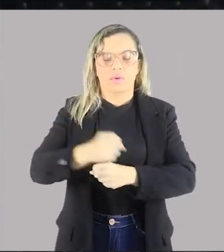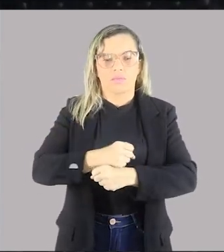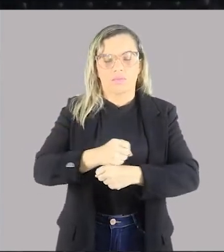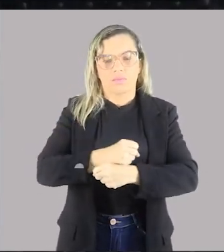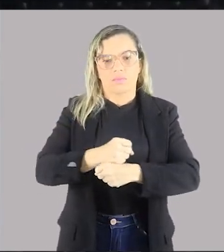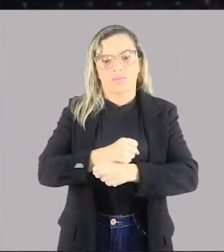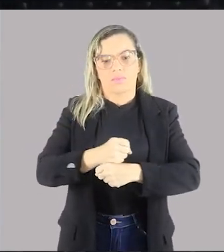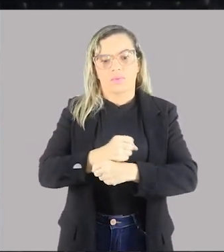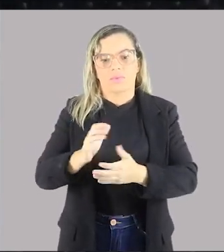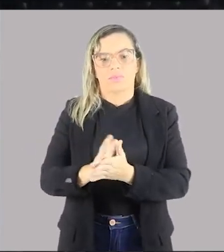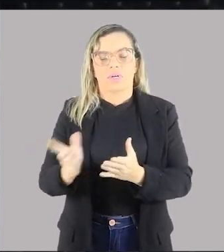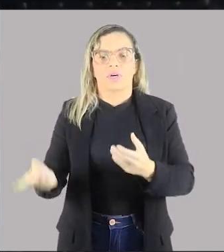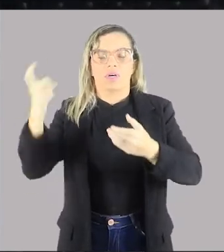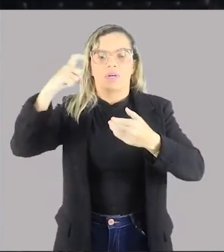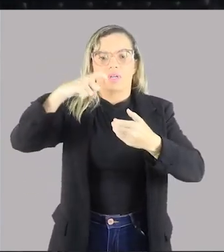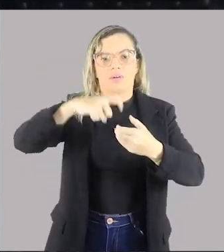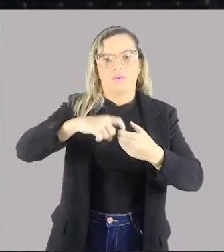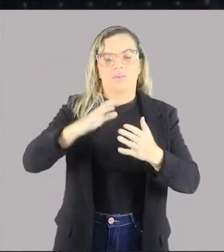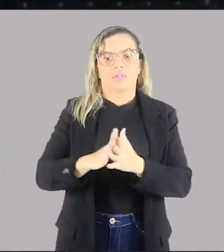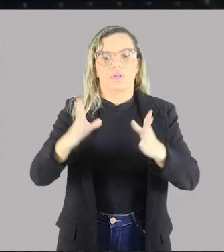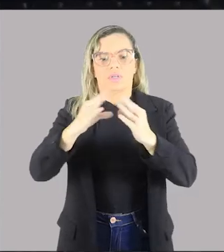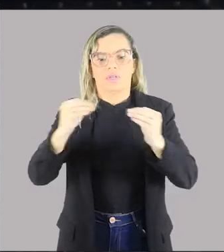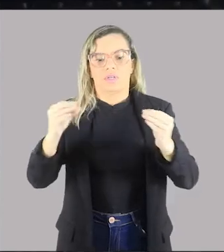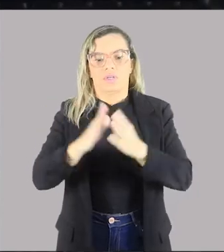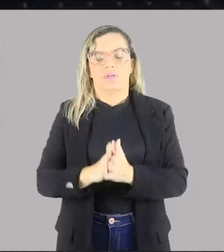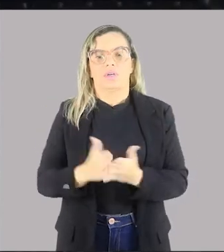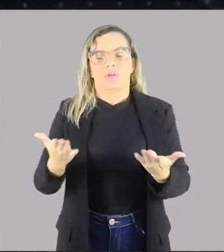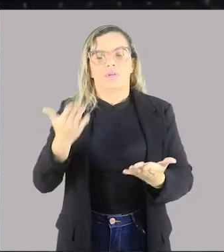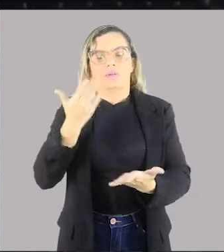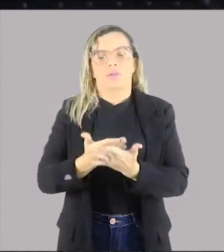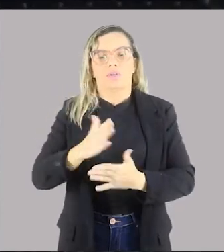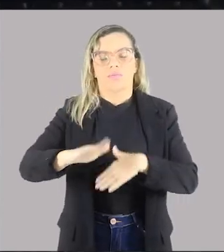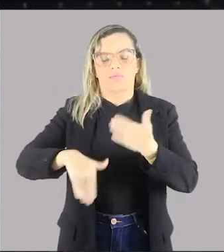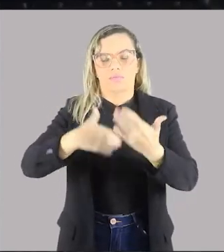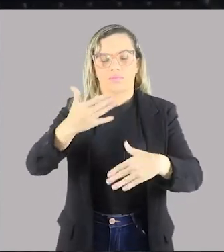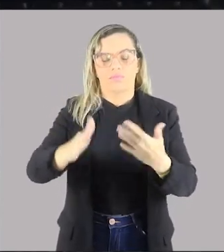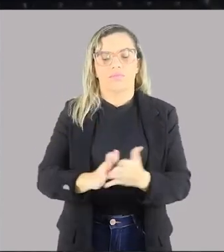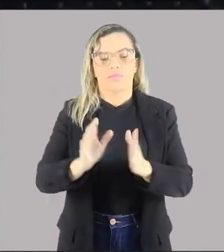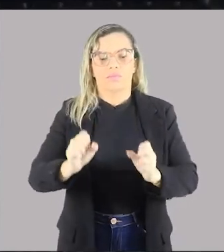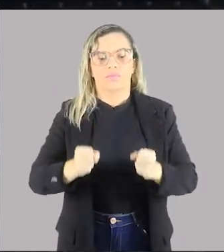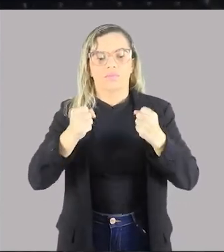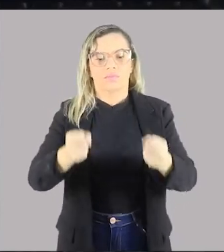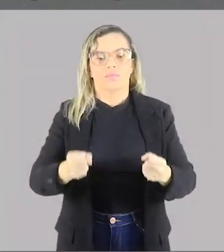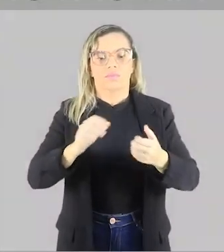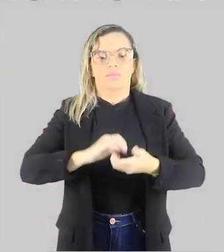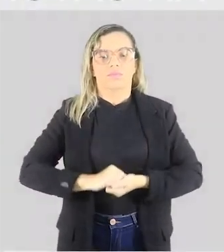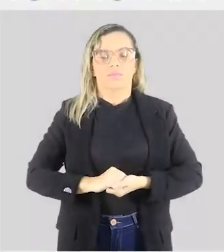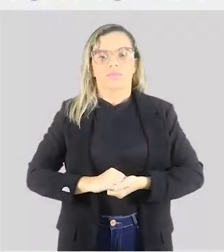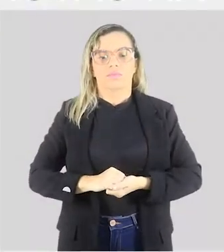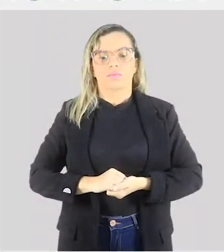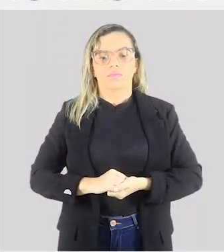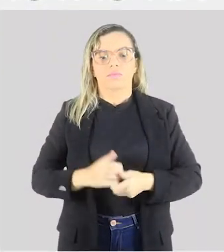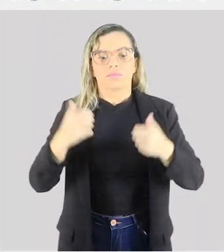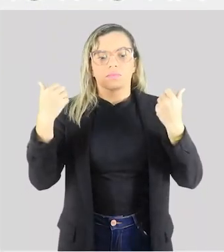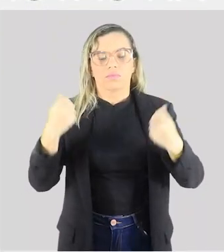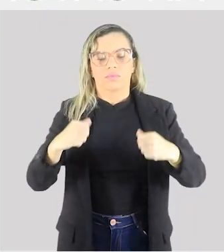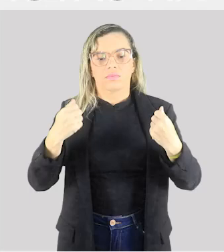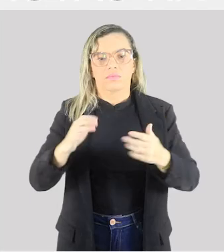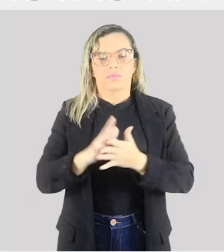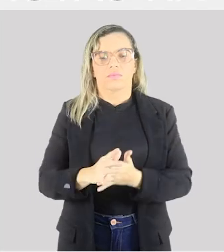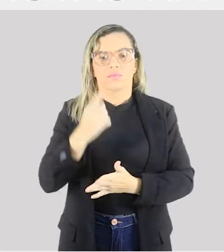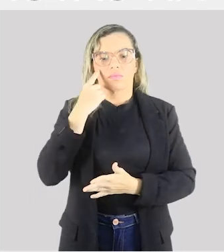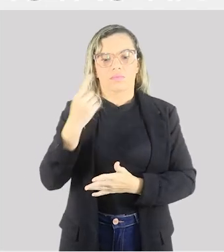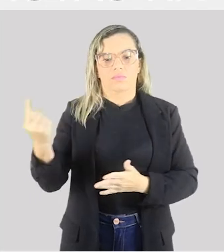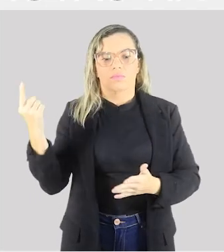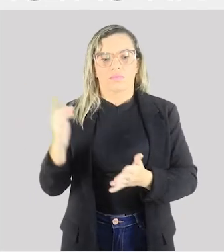longo das aulas justamente essas possibilidades, ok? Para tanto, é necessário que se observe